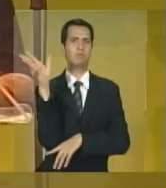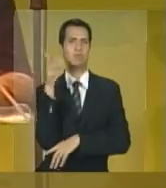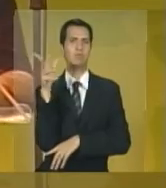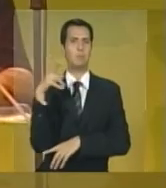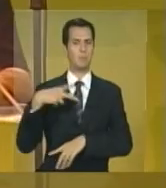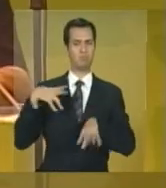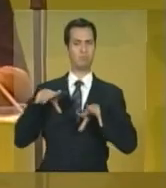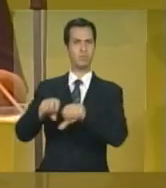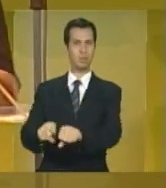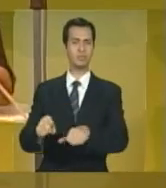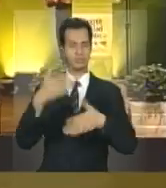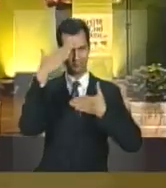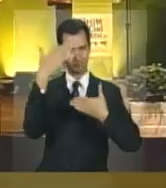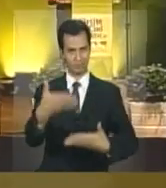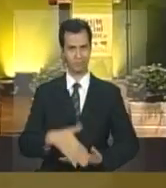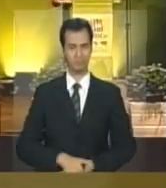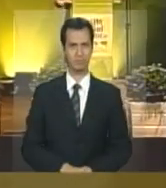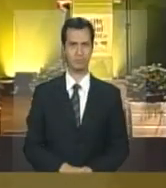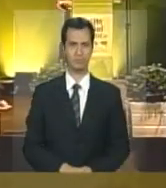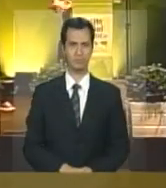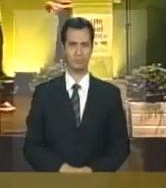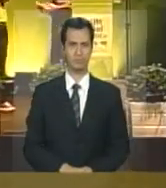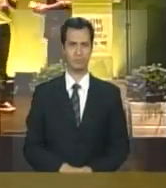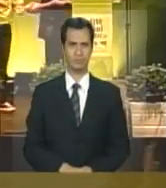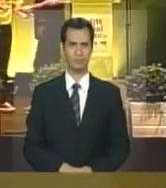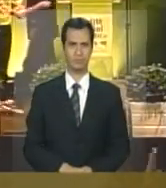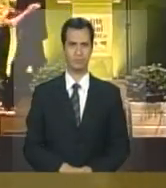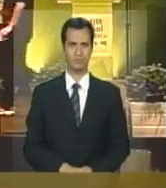naturaleza. Muchas gracias.